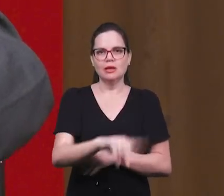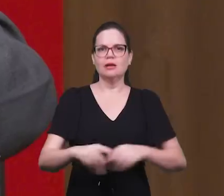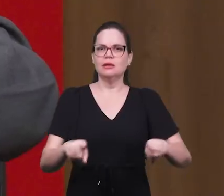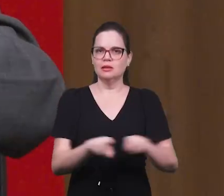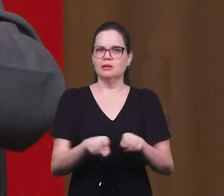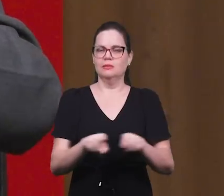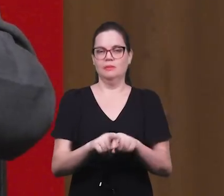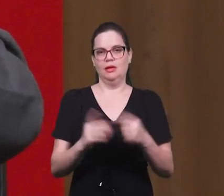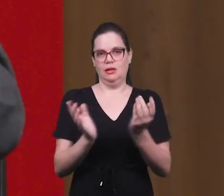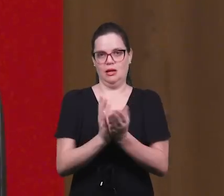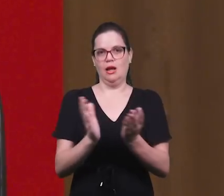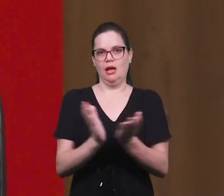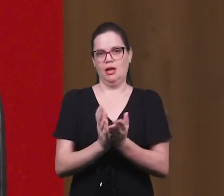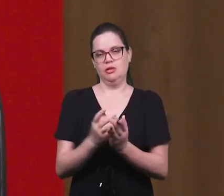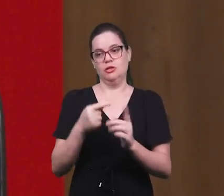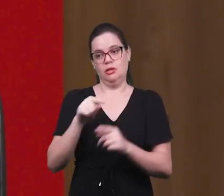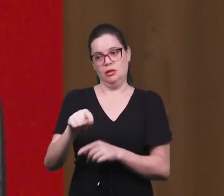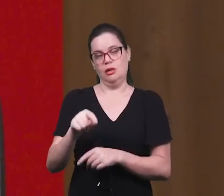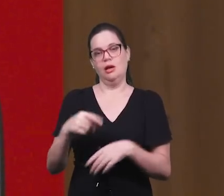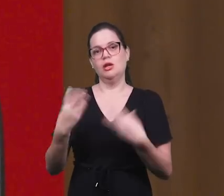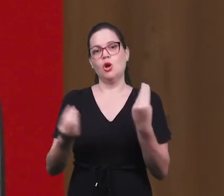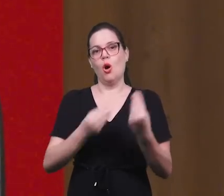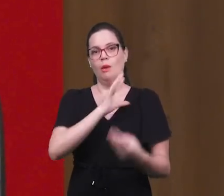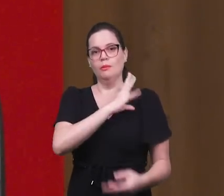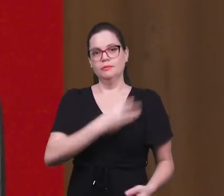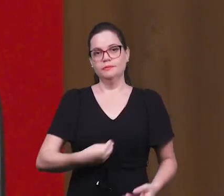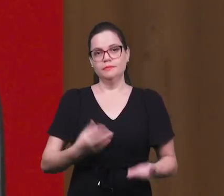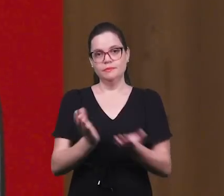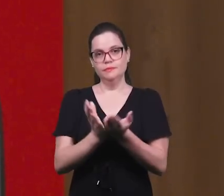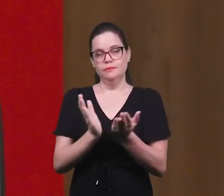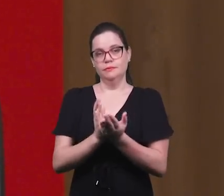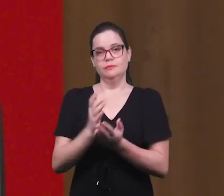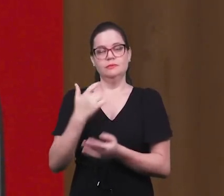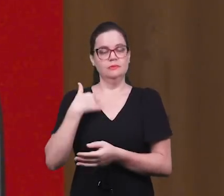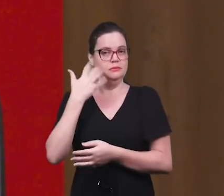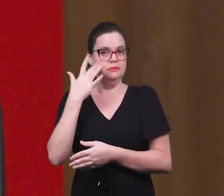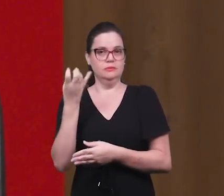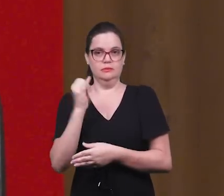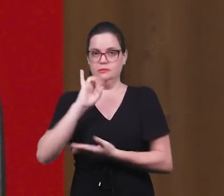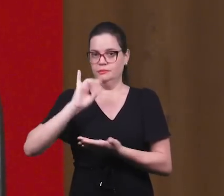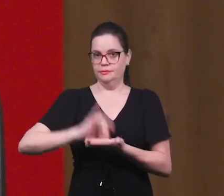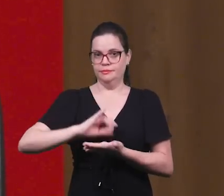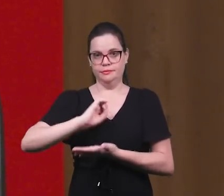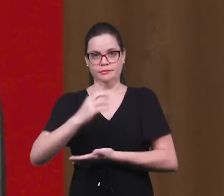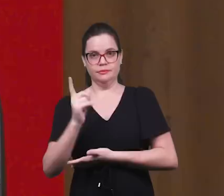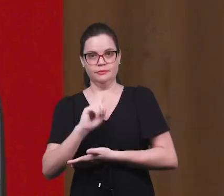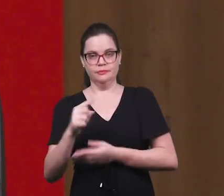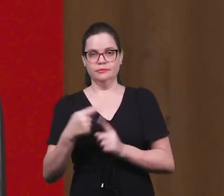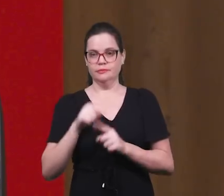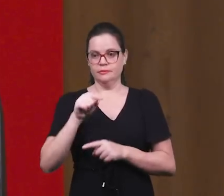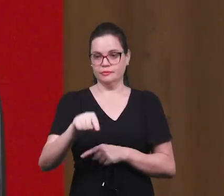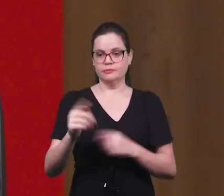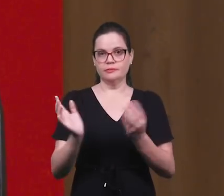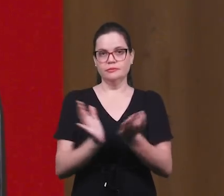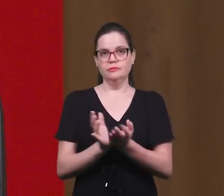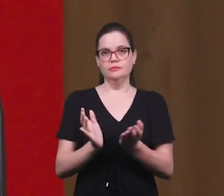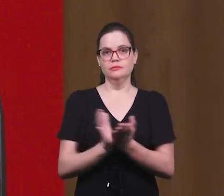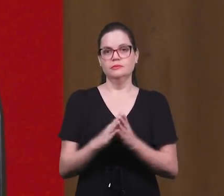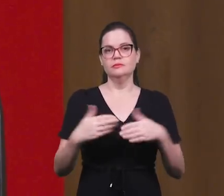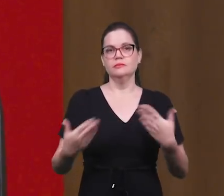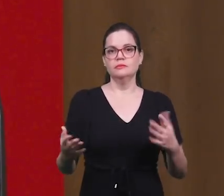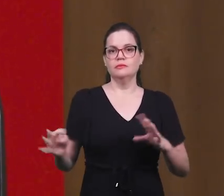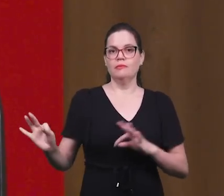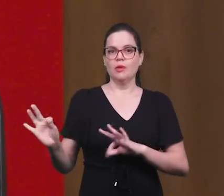tornou cristão também, não se sabe também como que foi isso. E o rei se tornou cristão, então todos